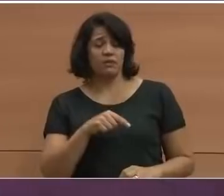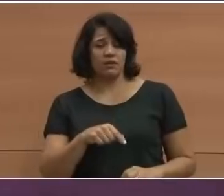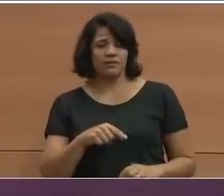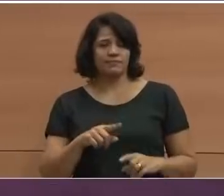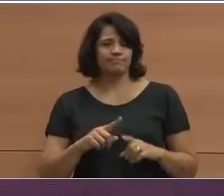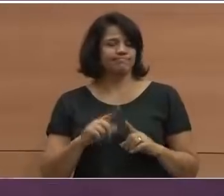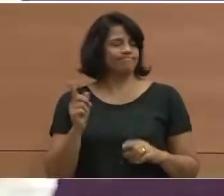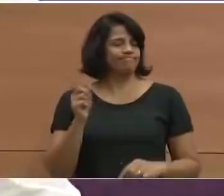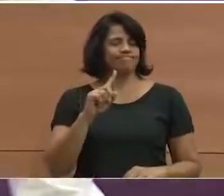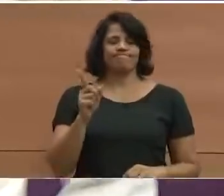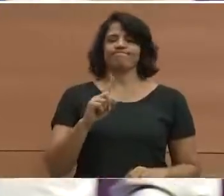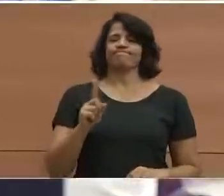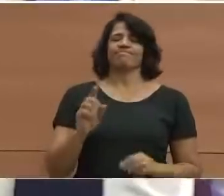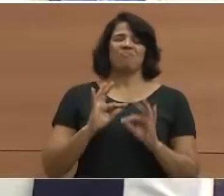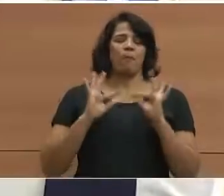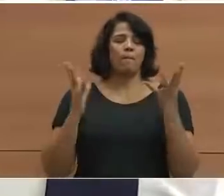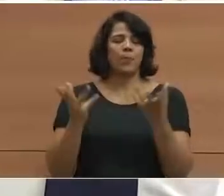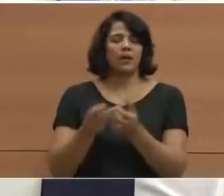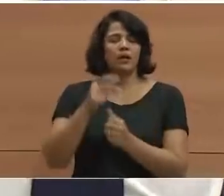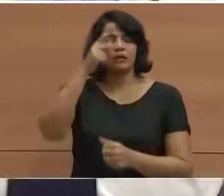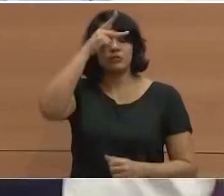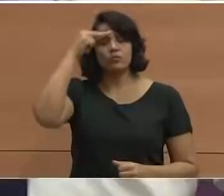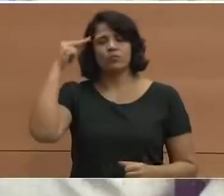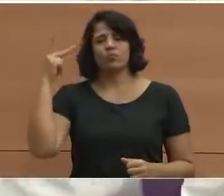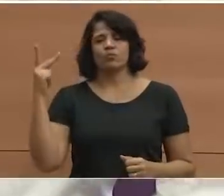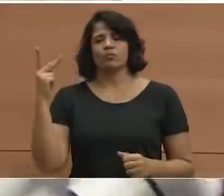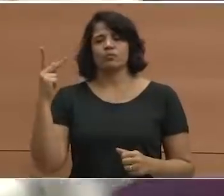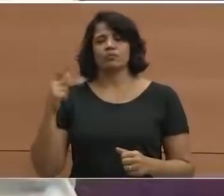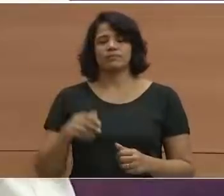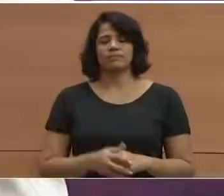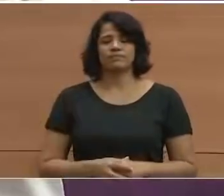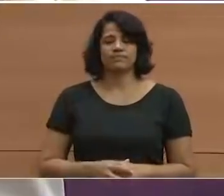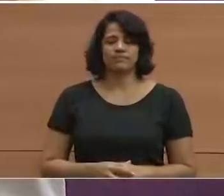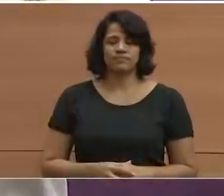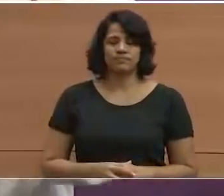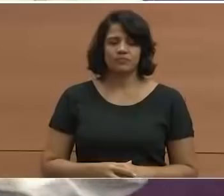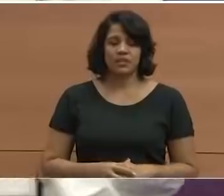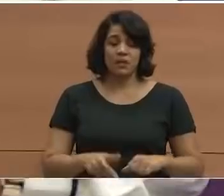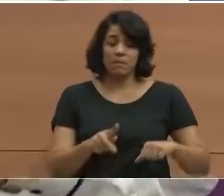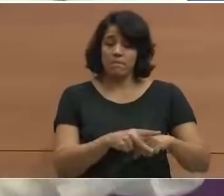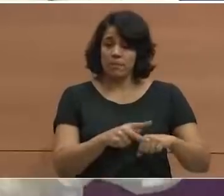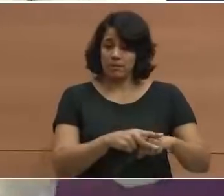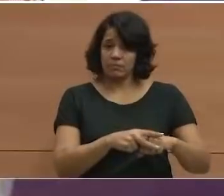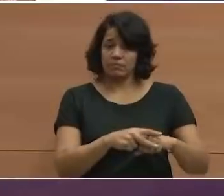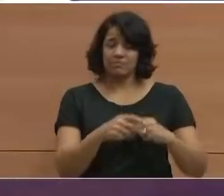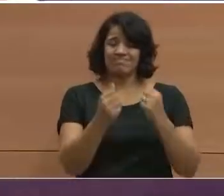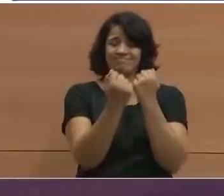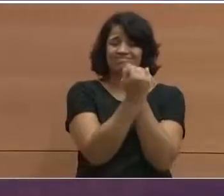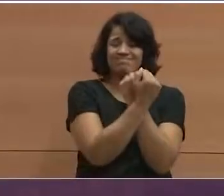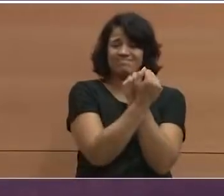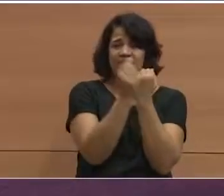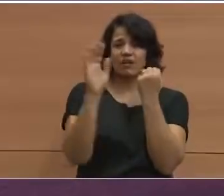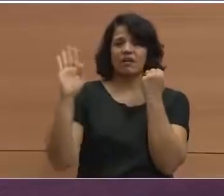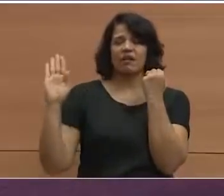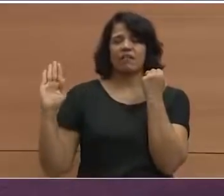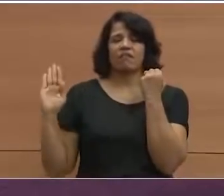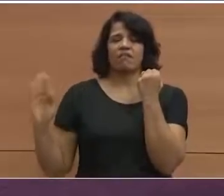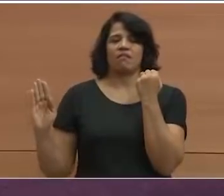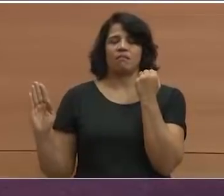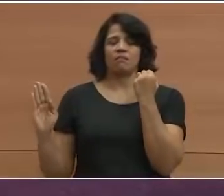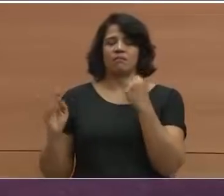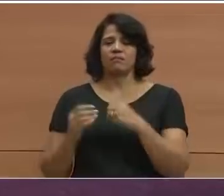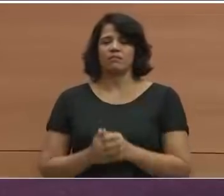porta da salvação para os gentios. Mas quando ele voltou para Jerusalém, ele foi